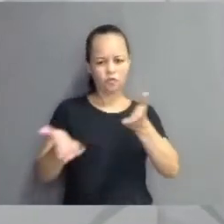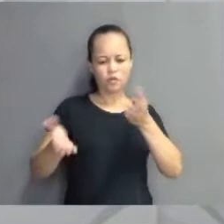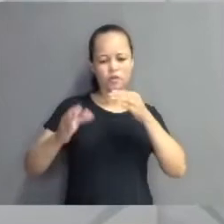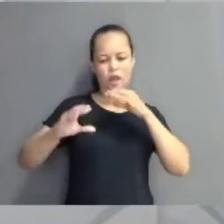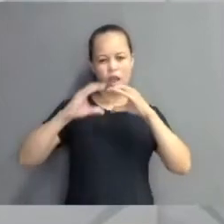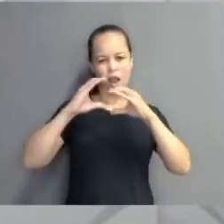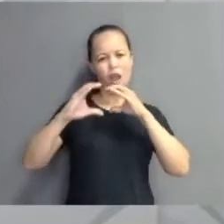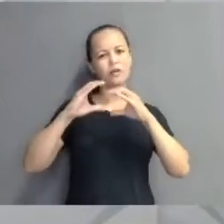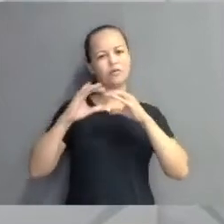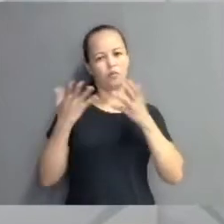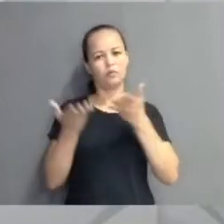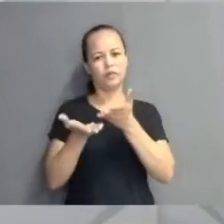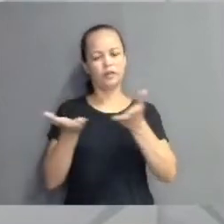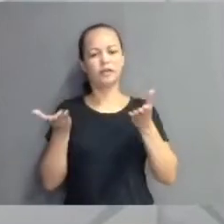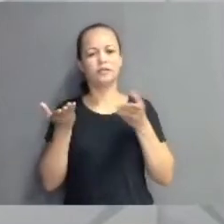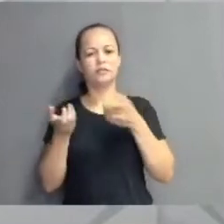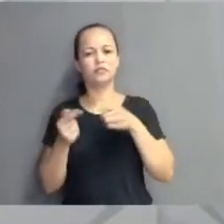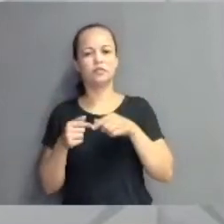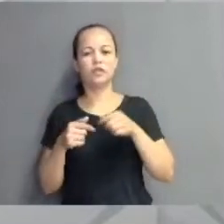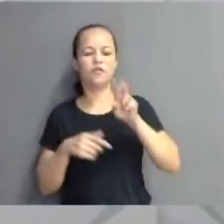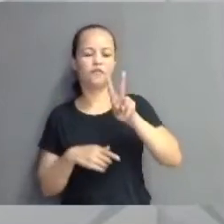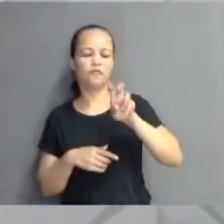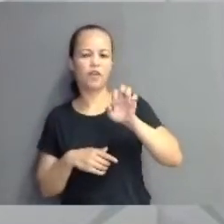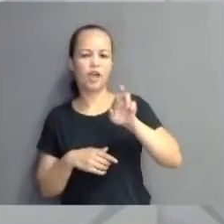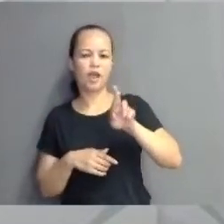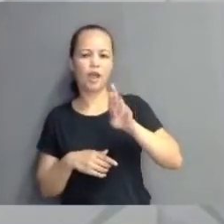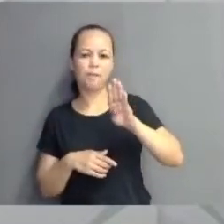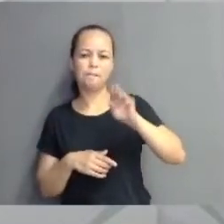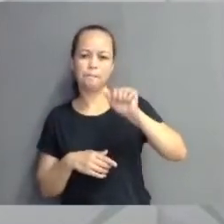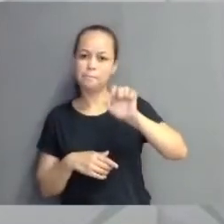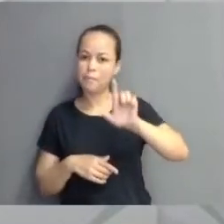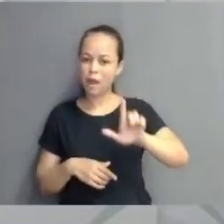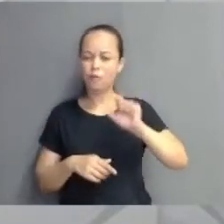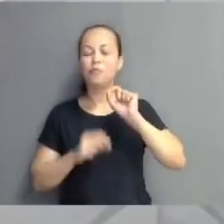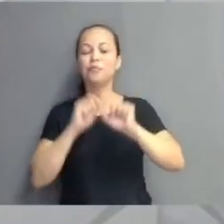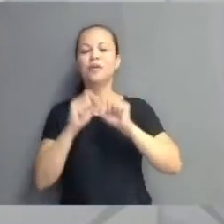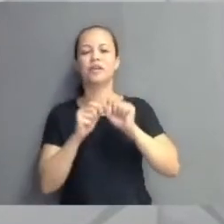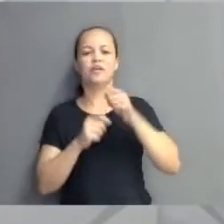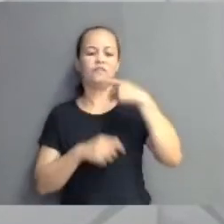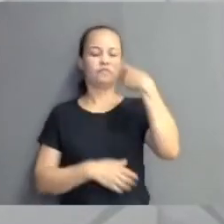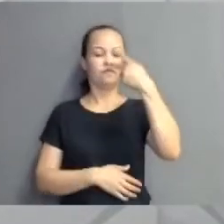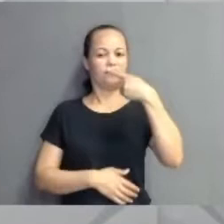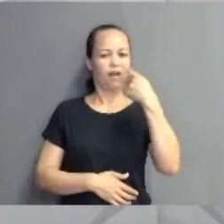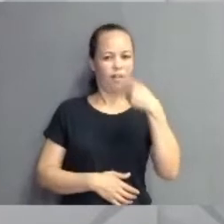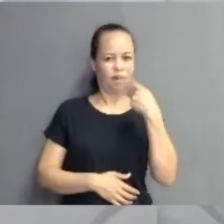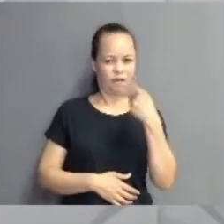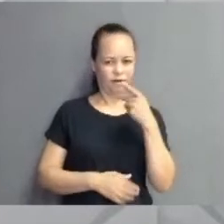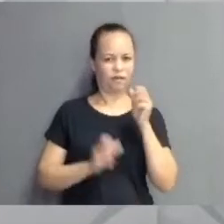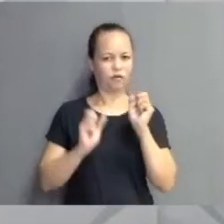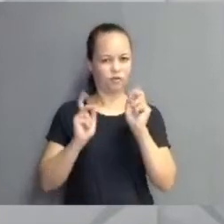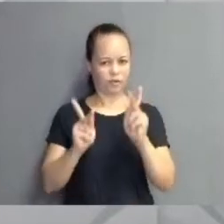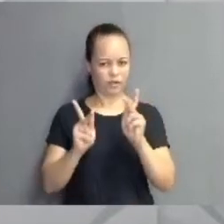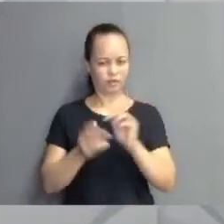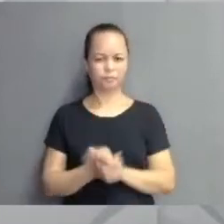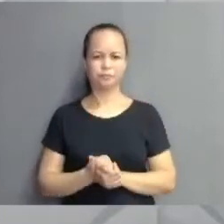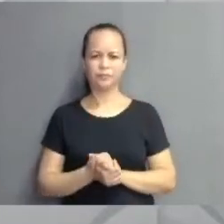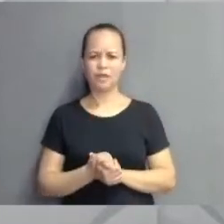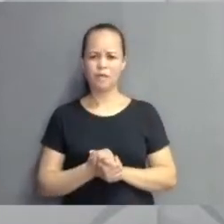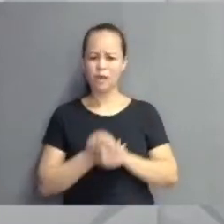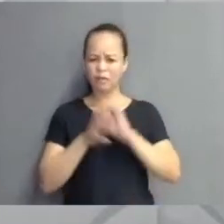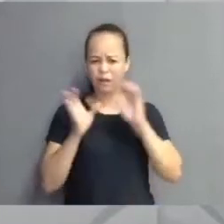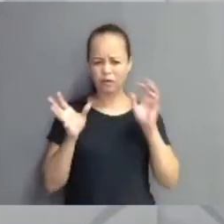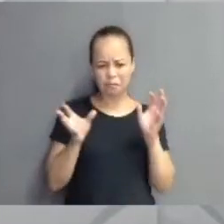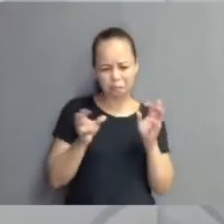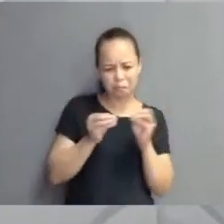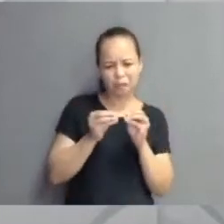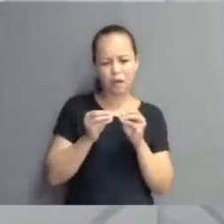utilizando a linguagem verbal que é linguagem falada Ok mas não se restringia